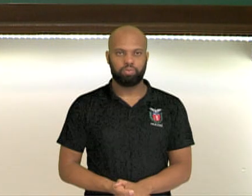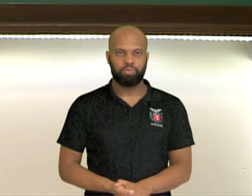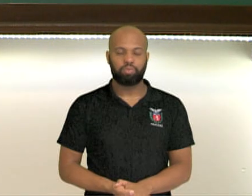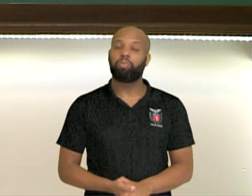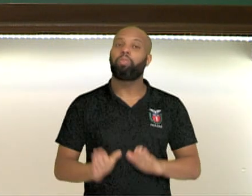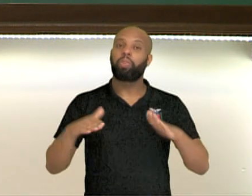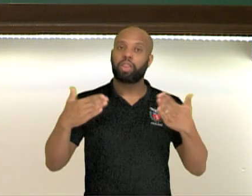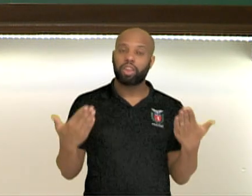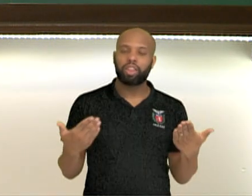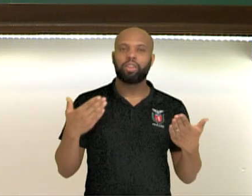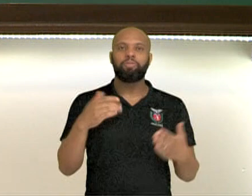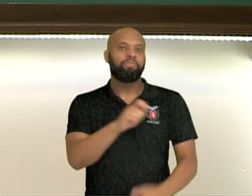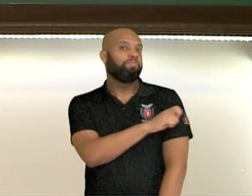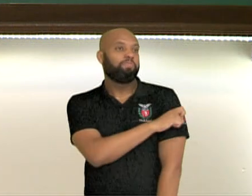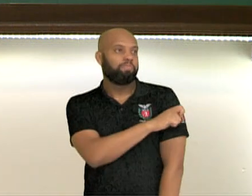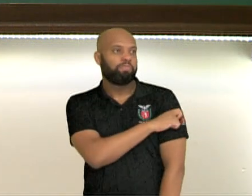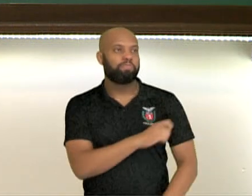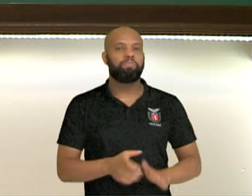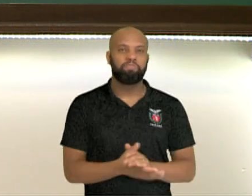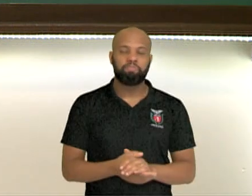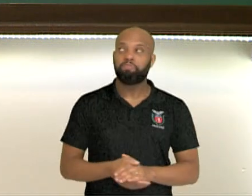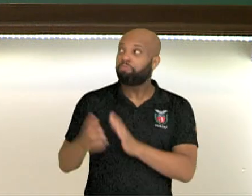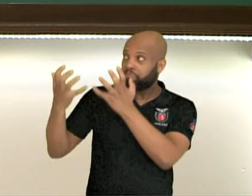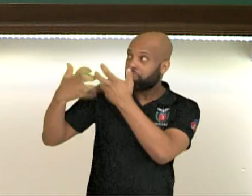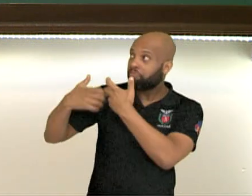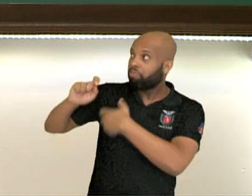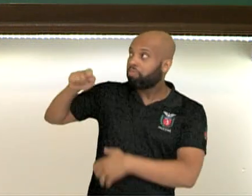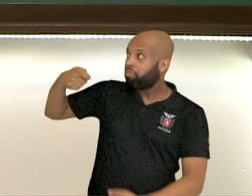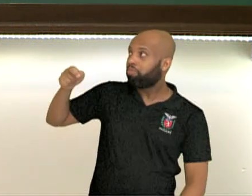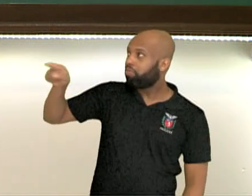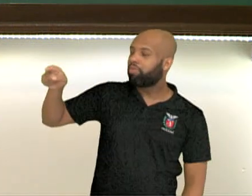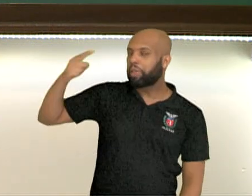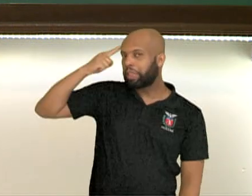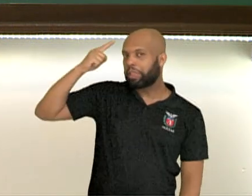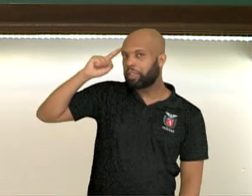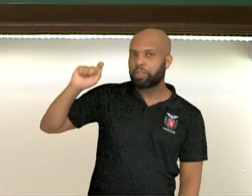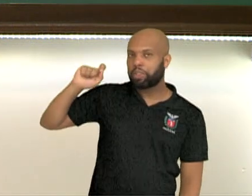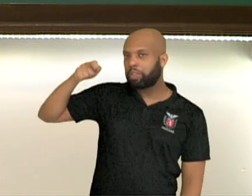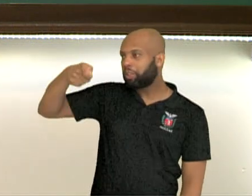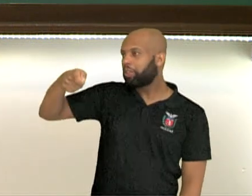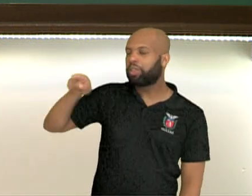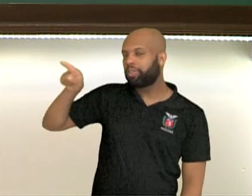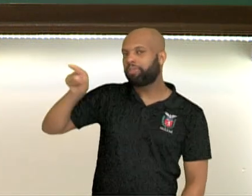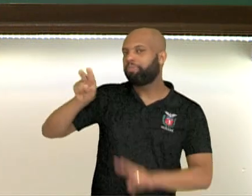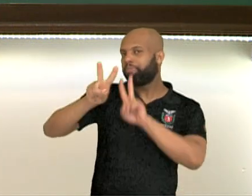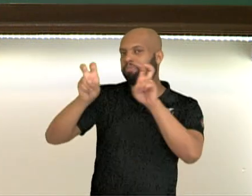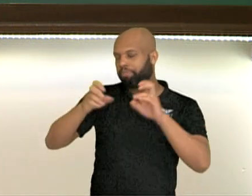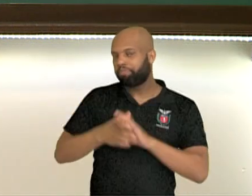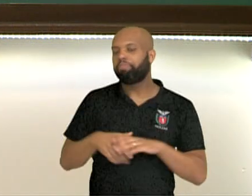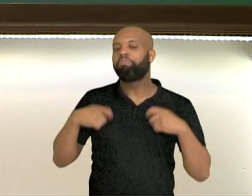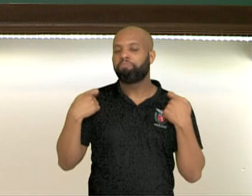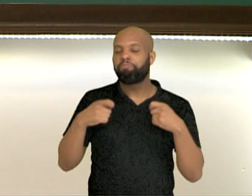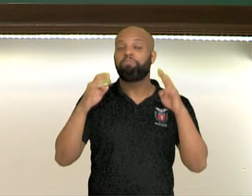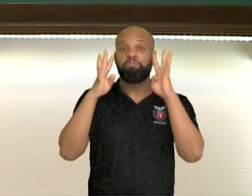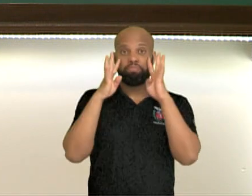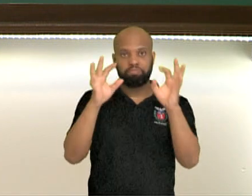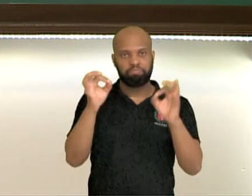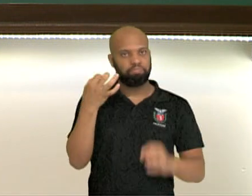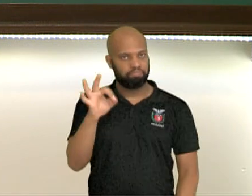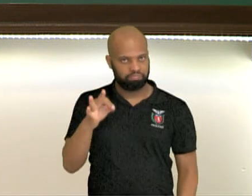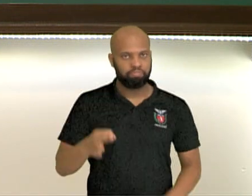E aí, estudantes, refletiram sobre essa questão, pensaram nela? Essa exige um pouquinho mais de atenção de